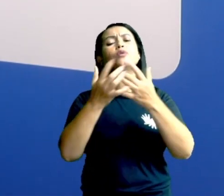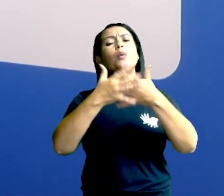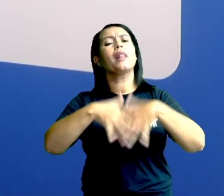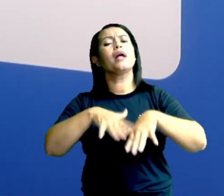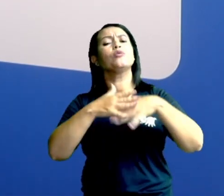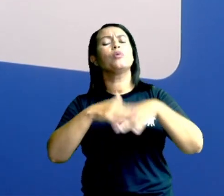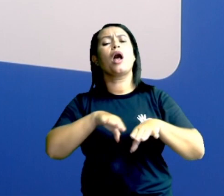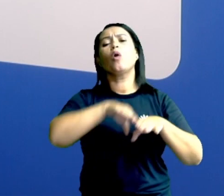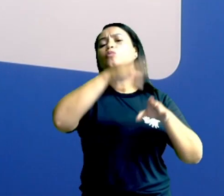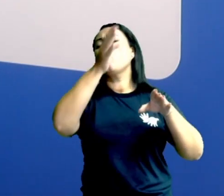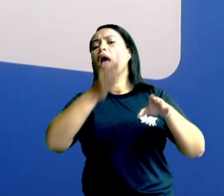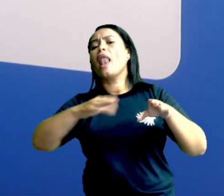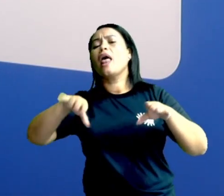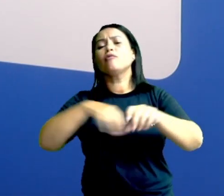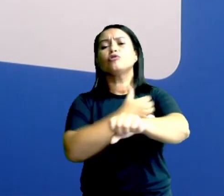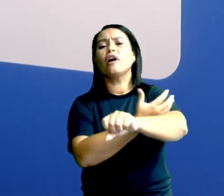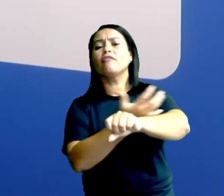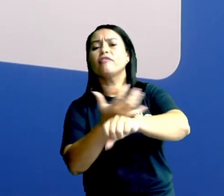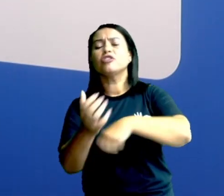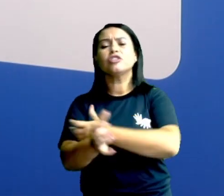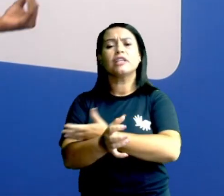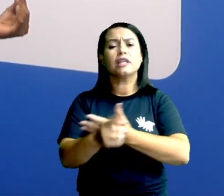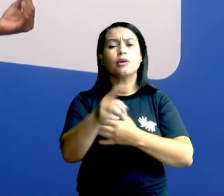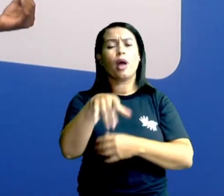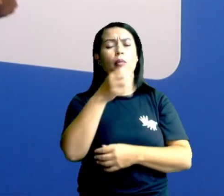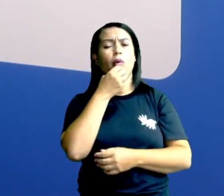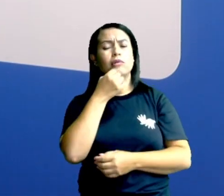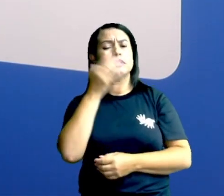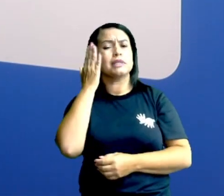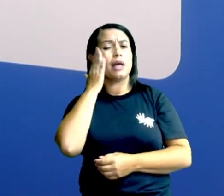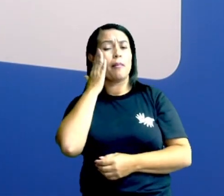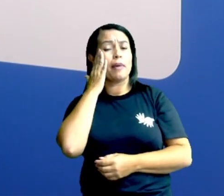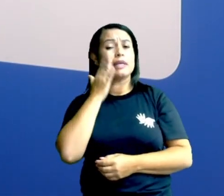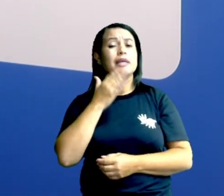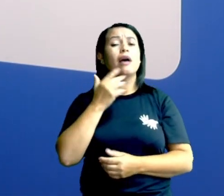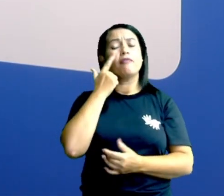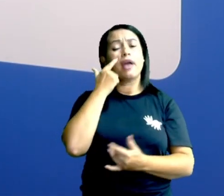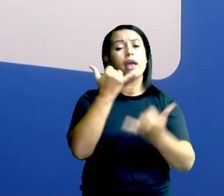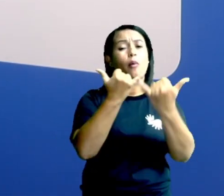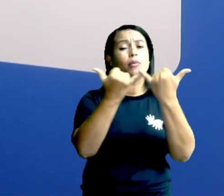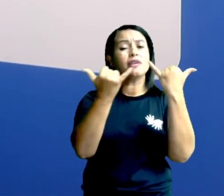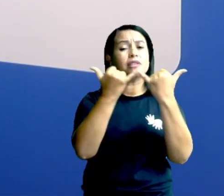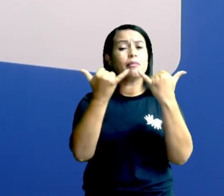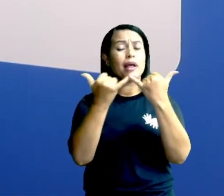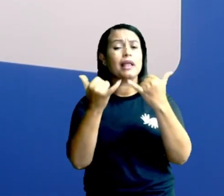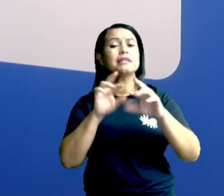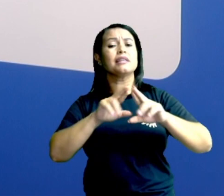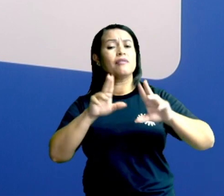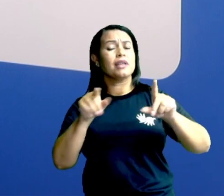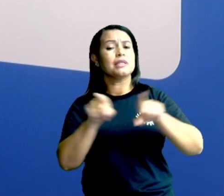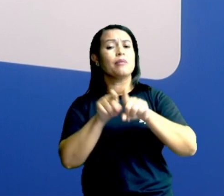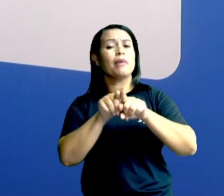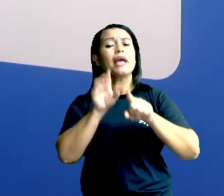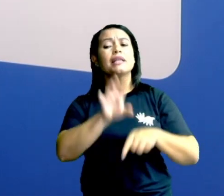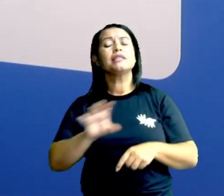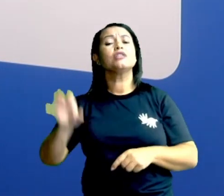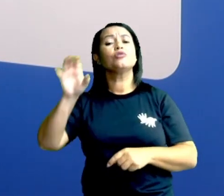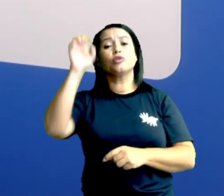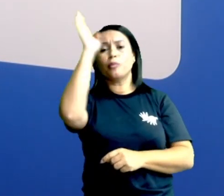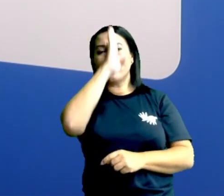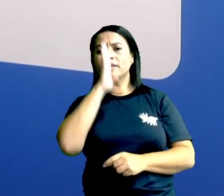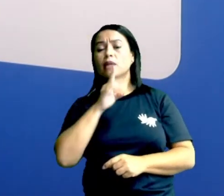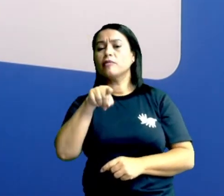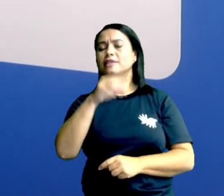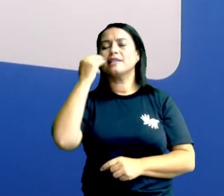quadro natural relevo clima vegetação né então é bom você perceber se é melhor semelhanças e diferenças entre essas regiões brasileiras